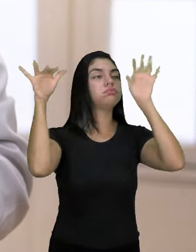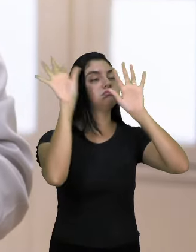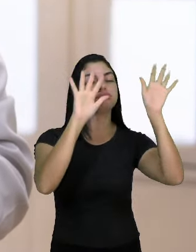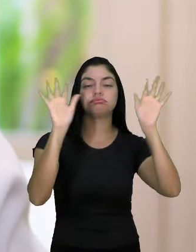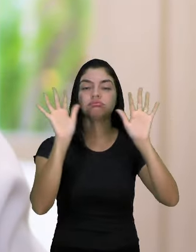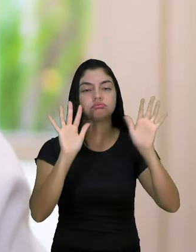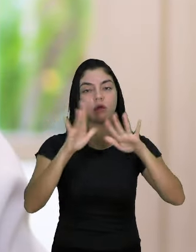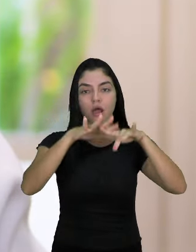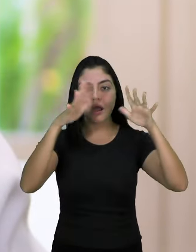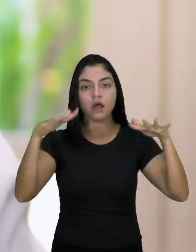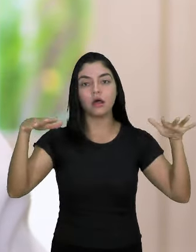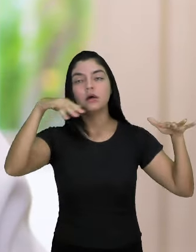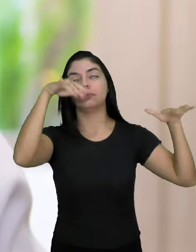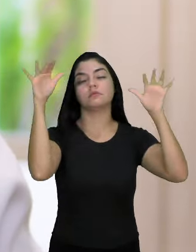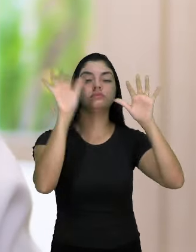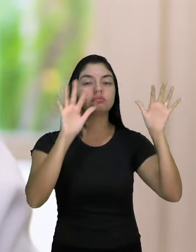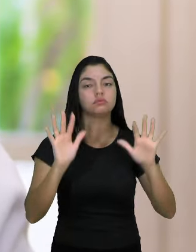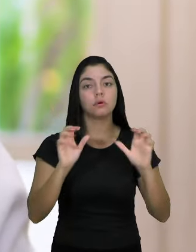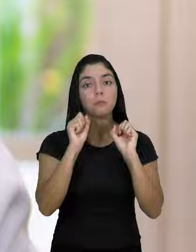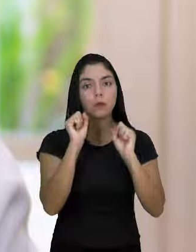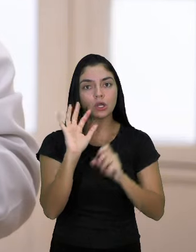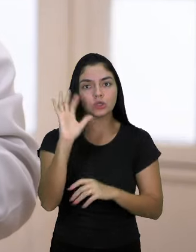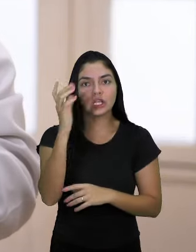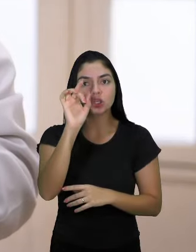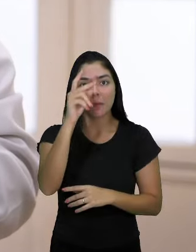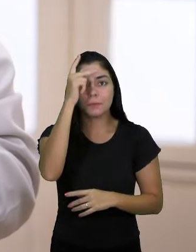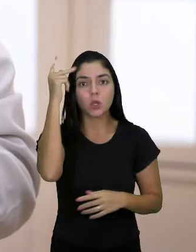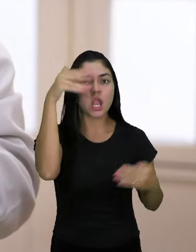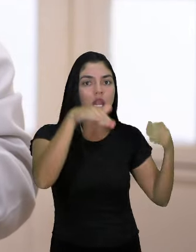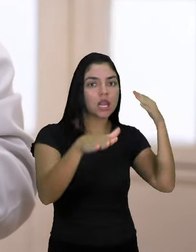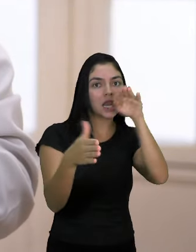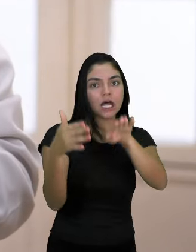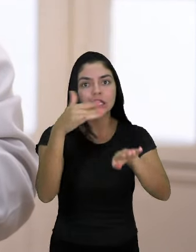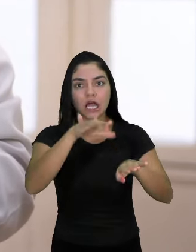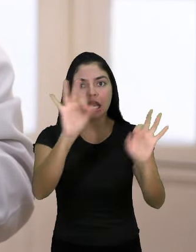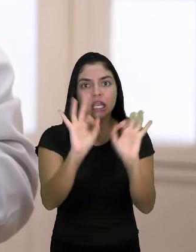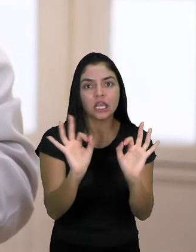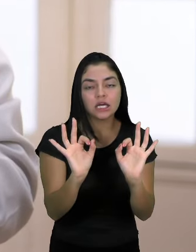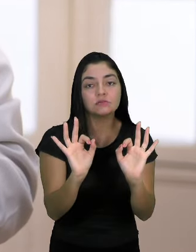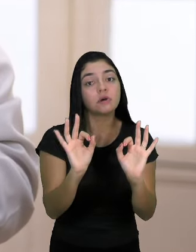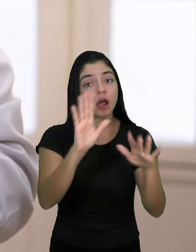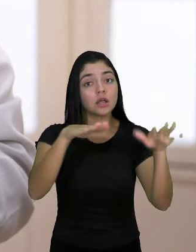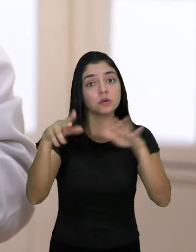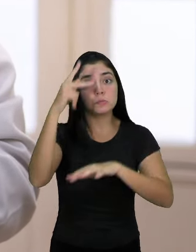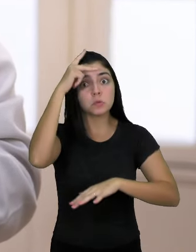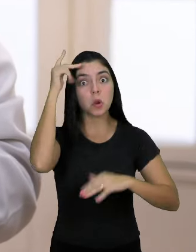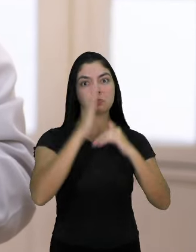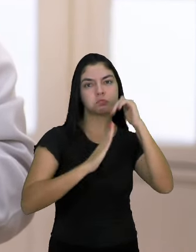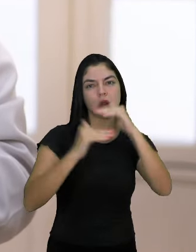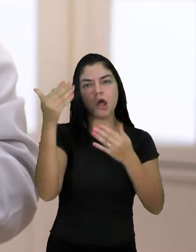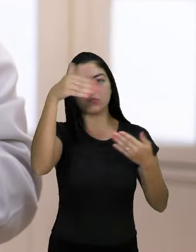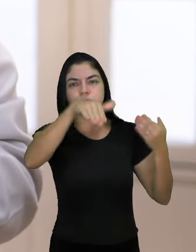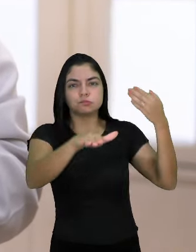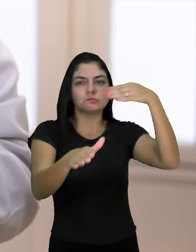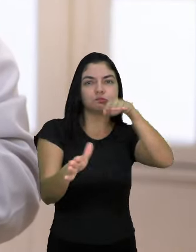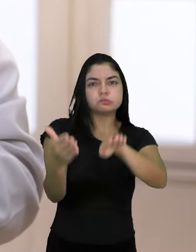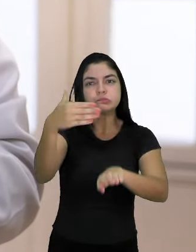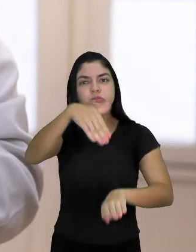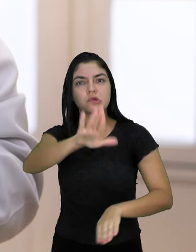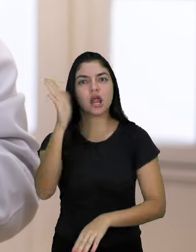qualquer pessoa, inclusive aquelas que sabem nadar. Eles podem acontecer em rios, cachoeiras,